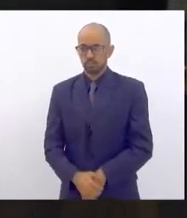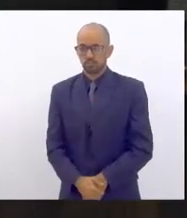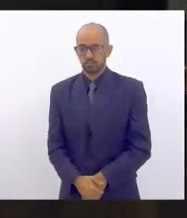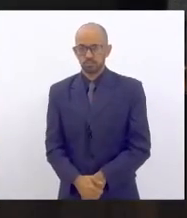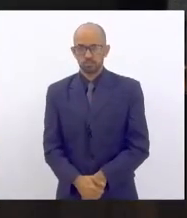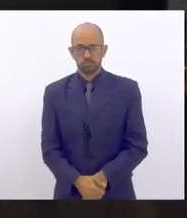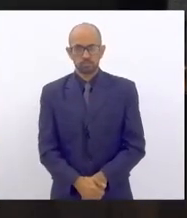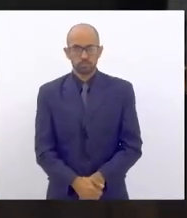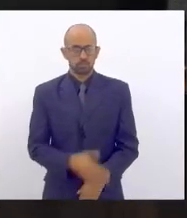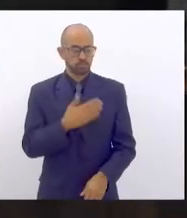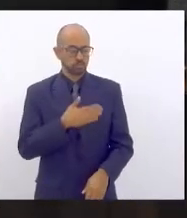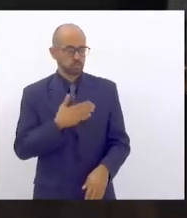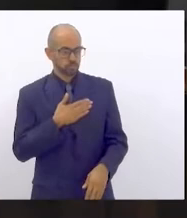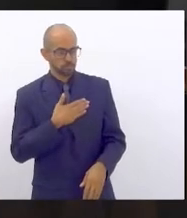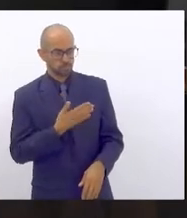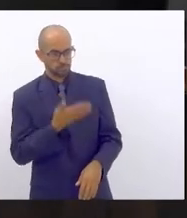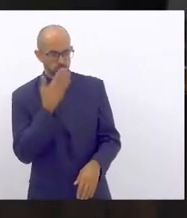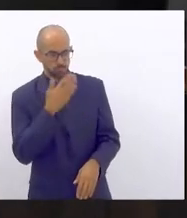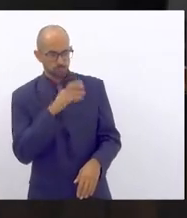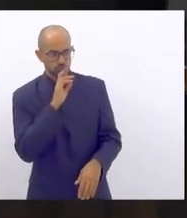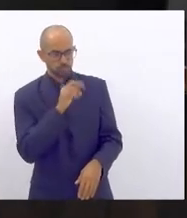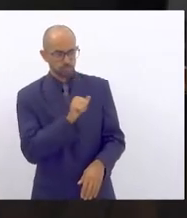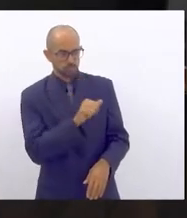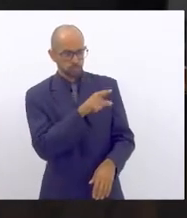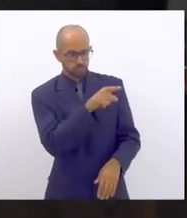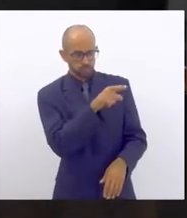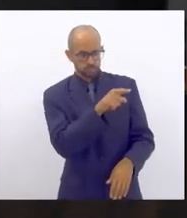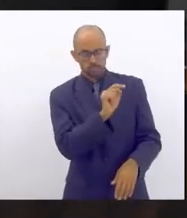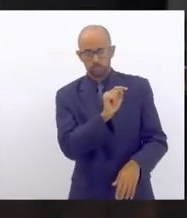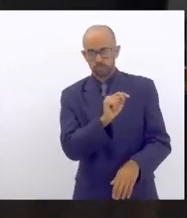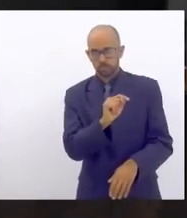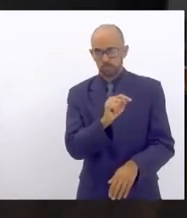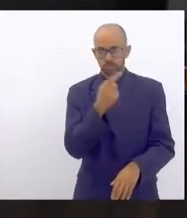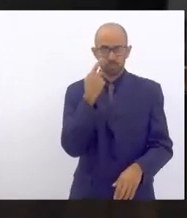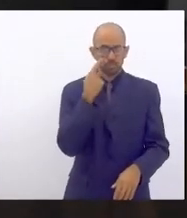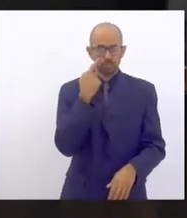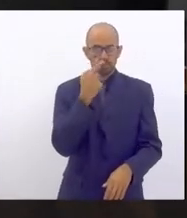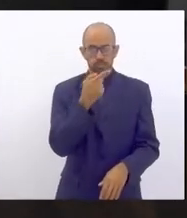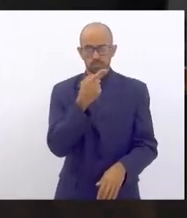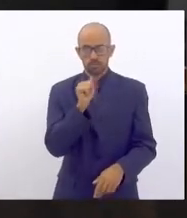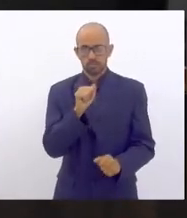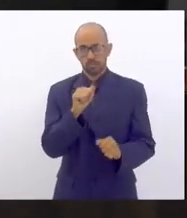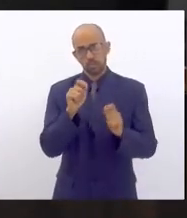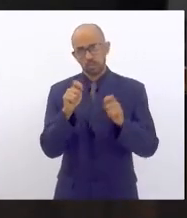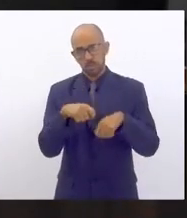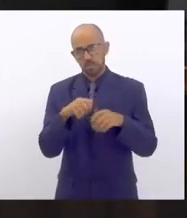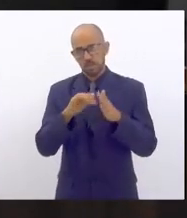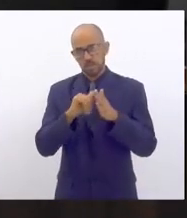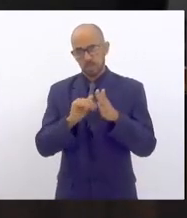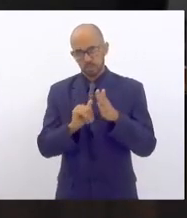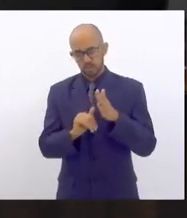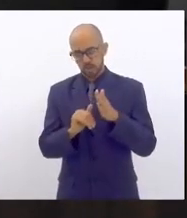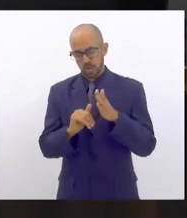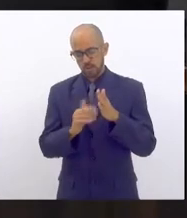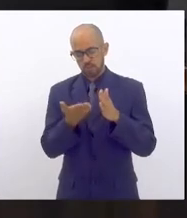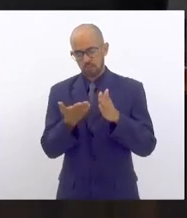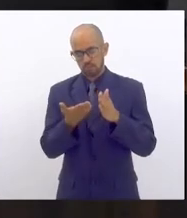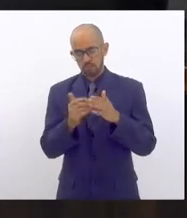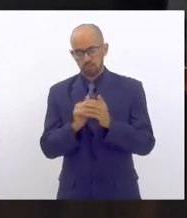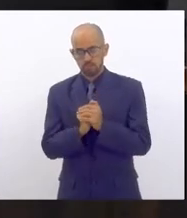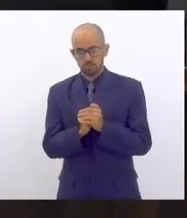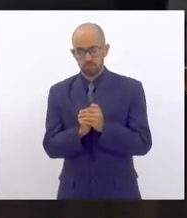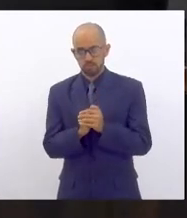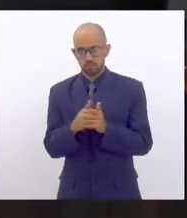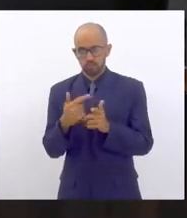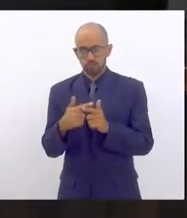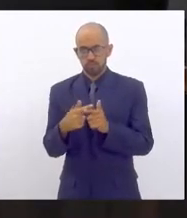Eu queria consultar o deputado Rodrigo Amorim, porque ele faz duas emendas, e segundo ele aqui, pode retirá-las. Eu queria que aí a gente